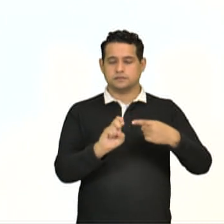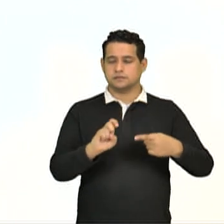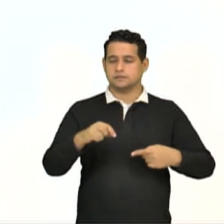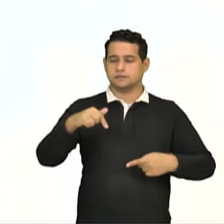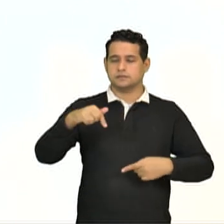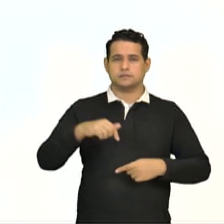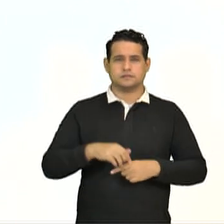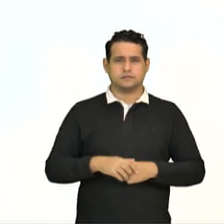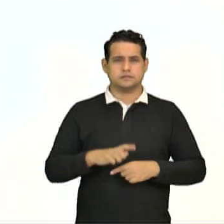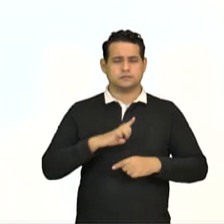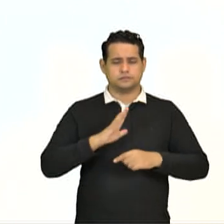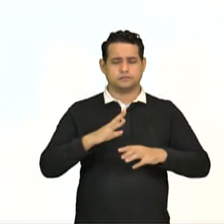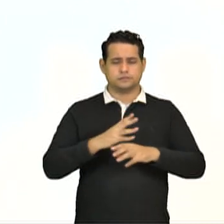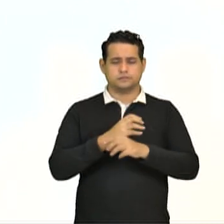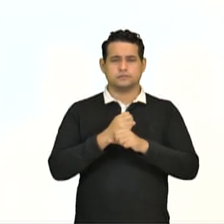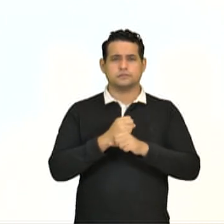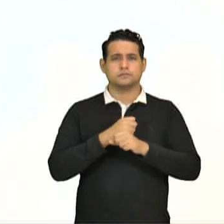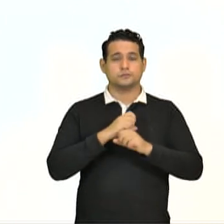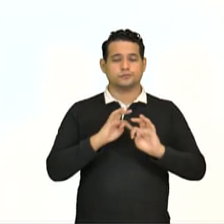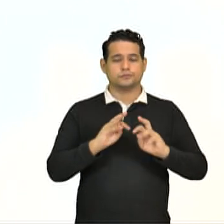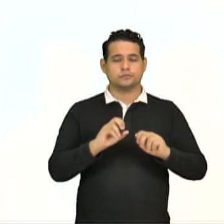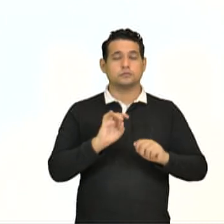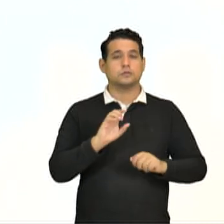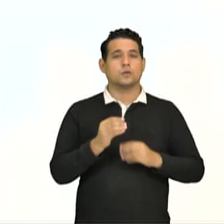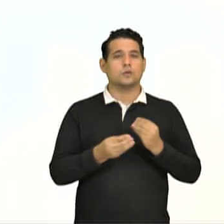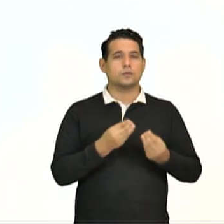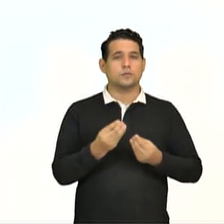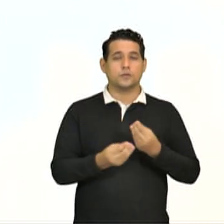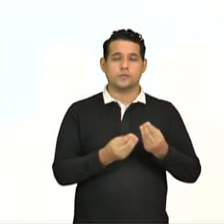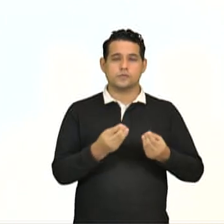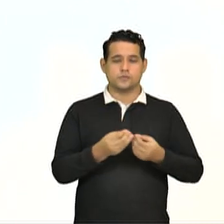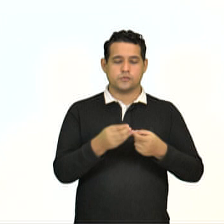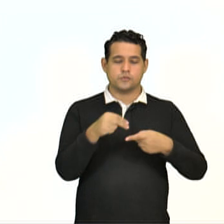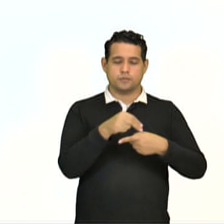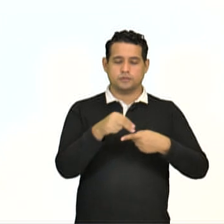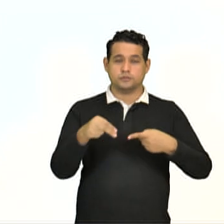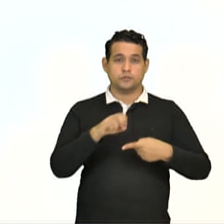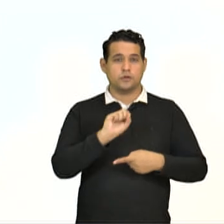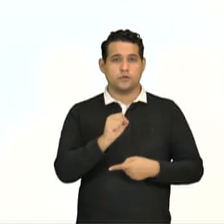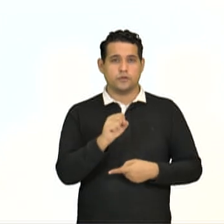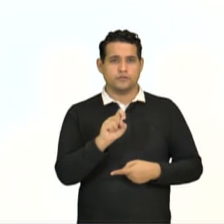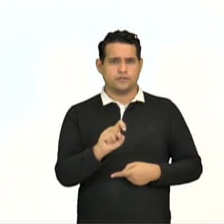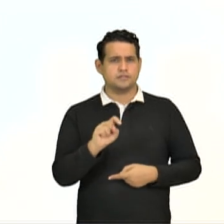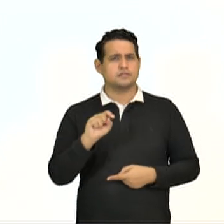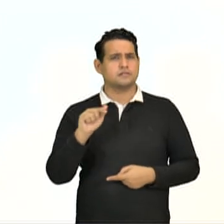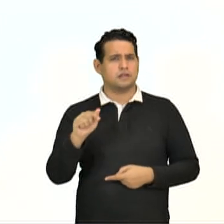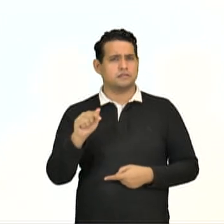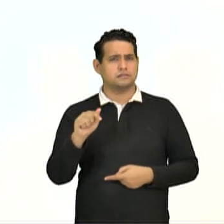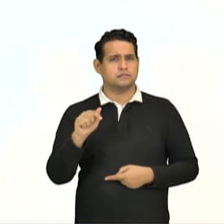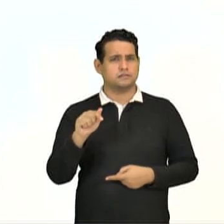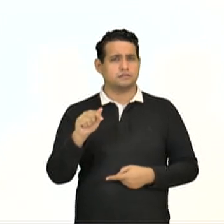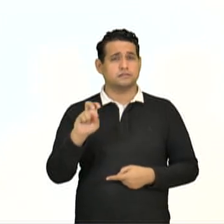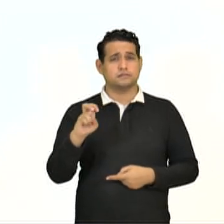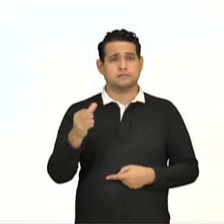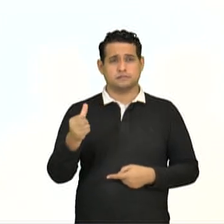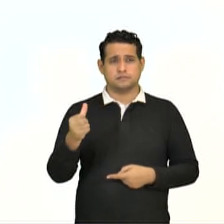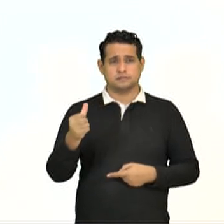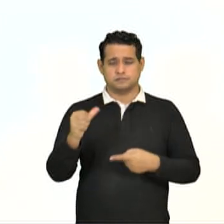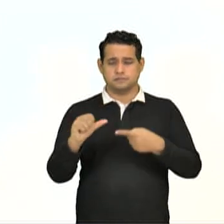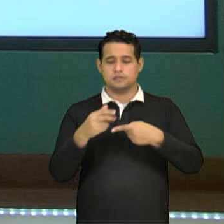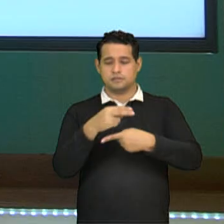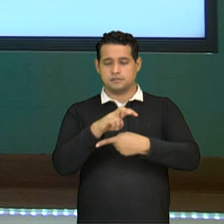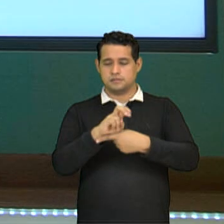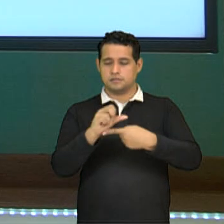Olha lá, eu multiplico a parte inteira apenas com o numerador. 8 vezes 7 sobre 5, 56/5,